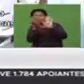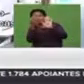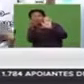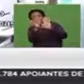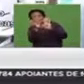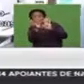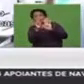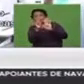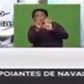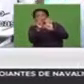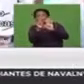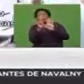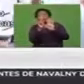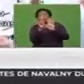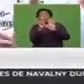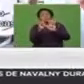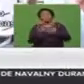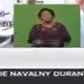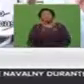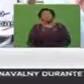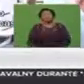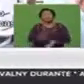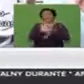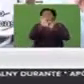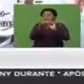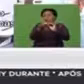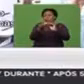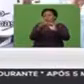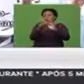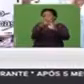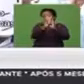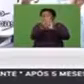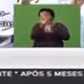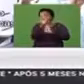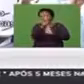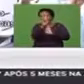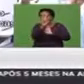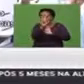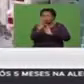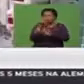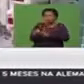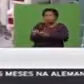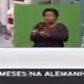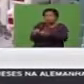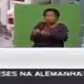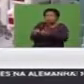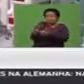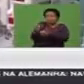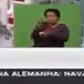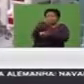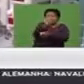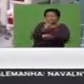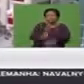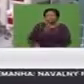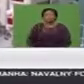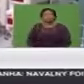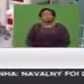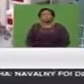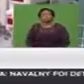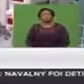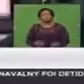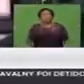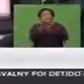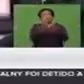definição, então tudo é mais, um pouco mais difícil neste tipo de casos. É uma máquina pertencente ao